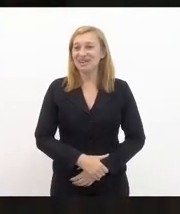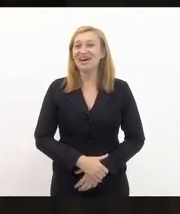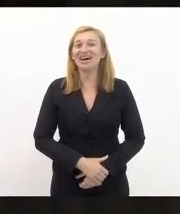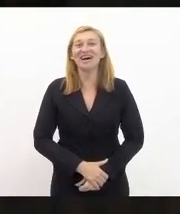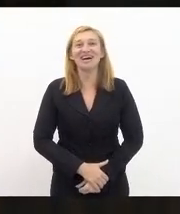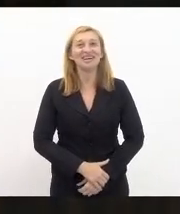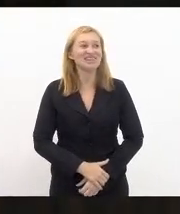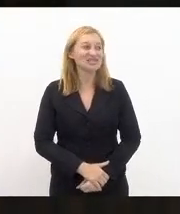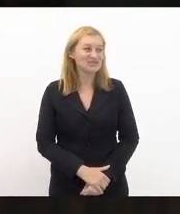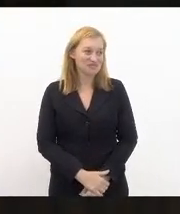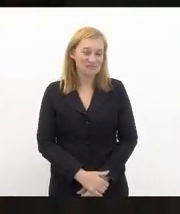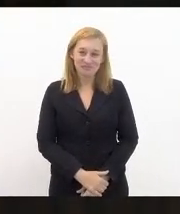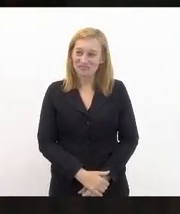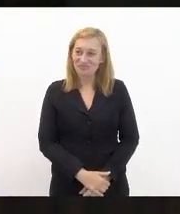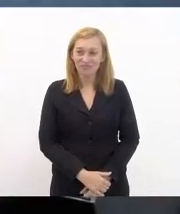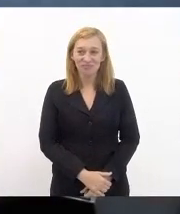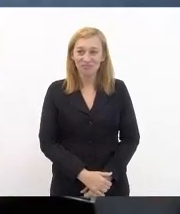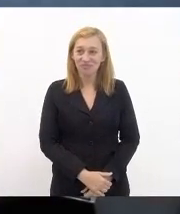regimental